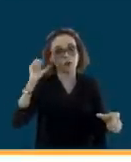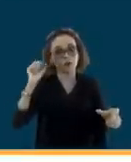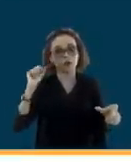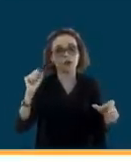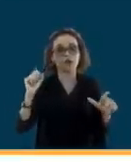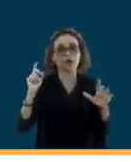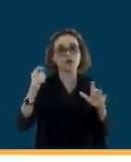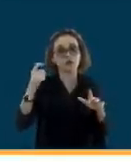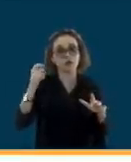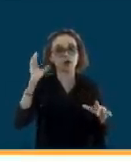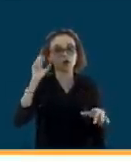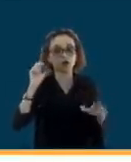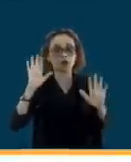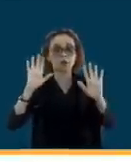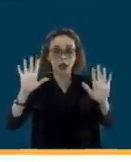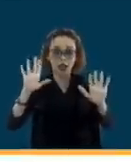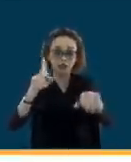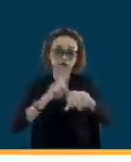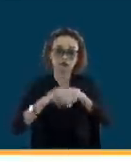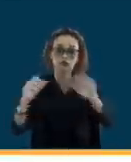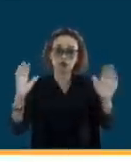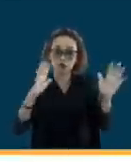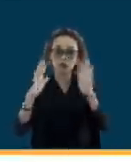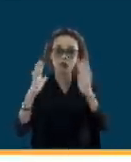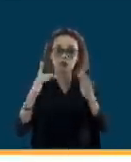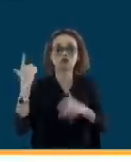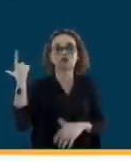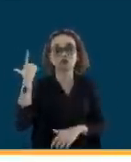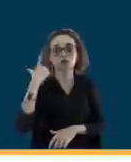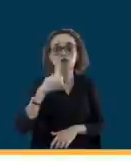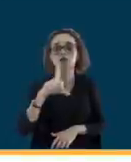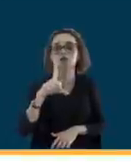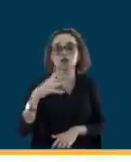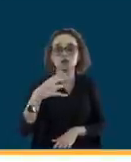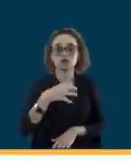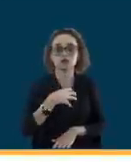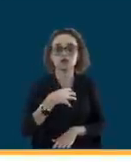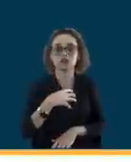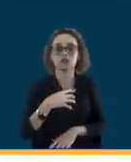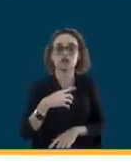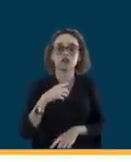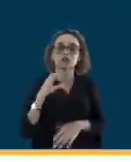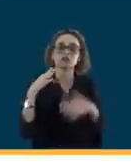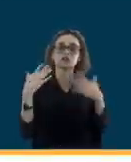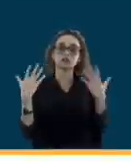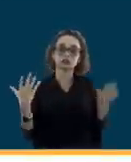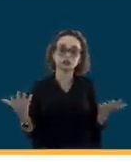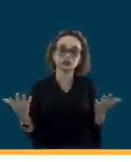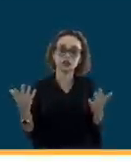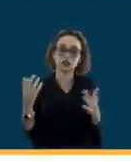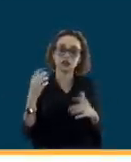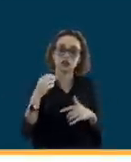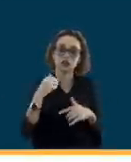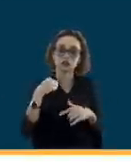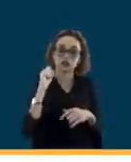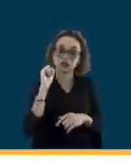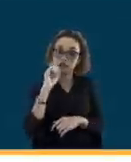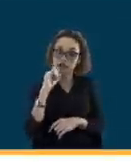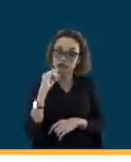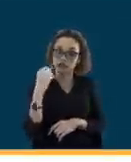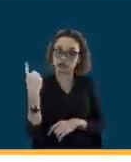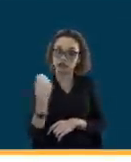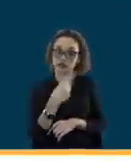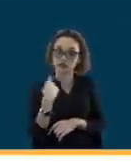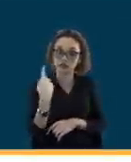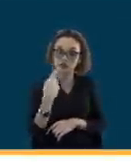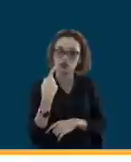algum momento ele ganha outra velocidade, né? Eu tenho a profunda convicção de que se nós